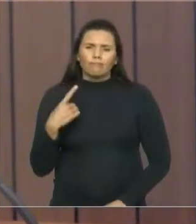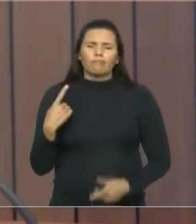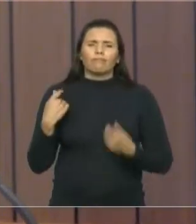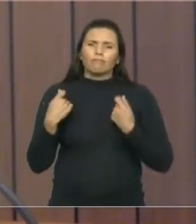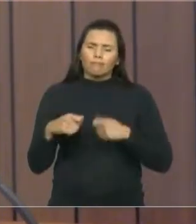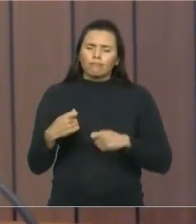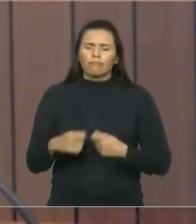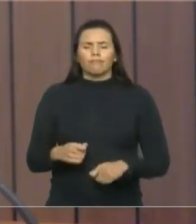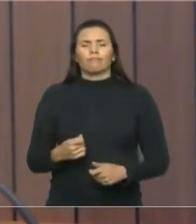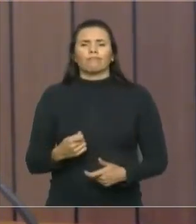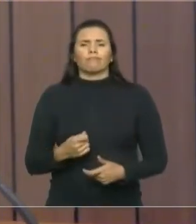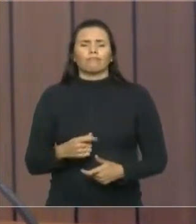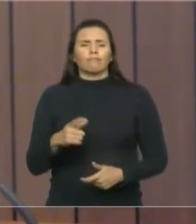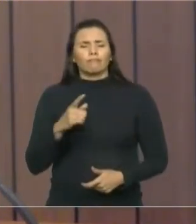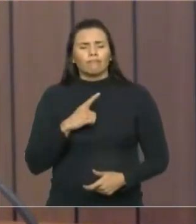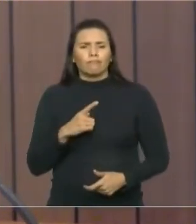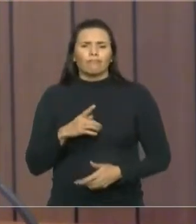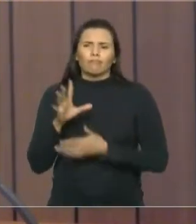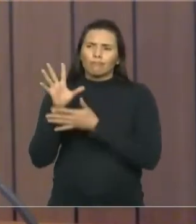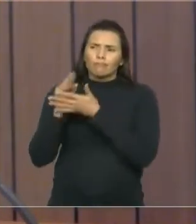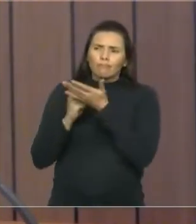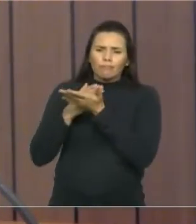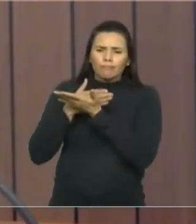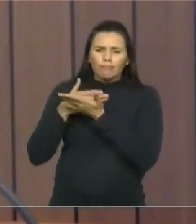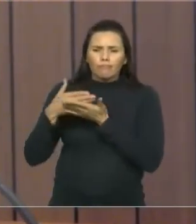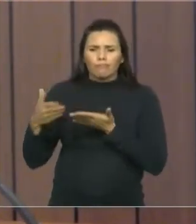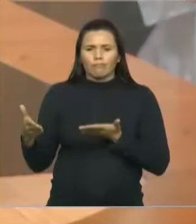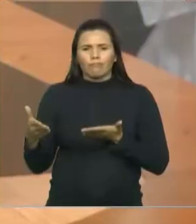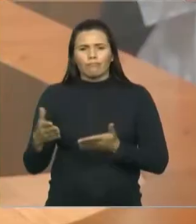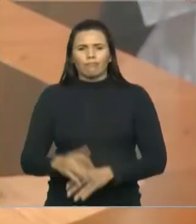e nós perdemos o bonde.